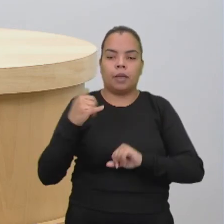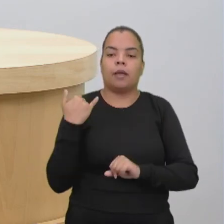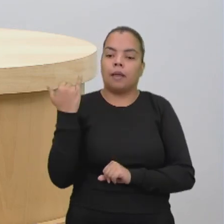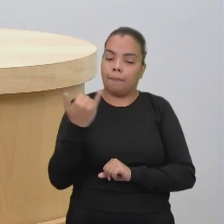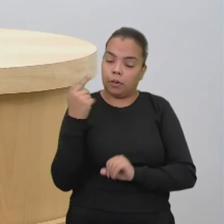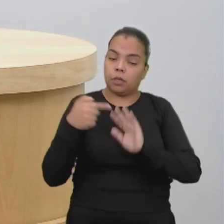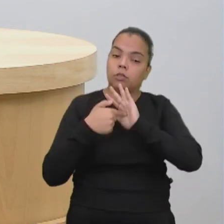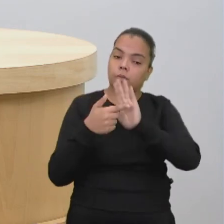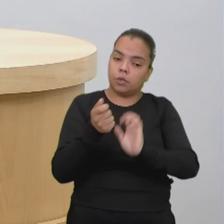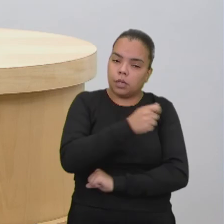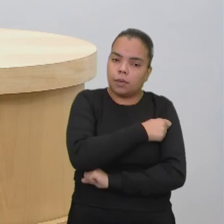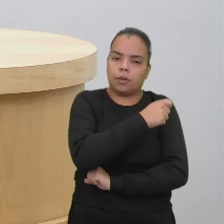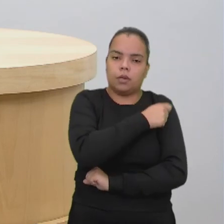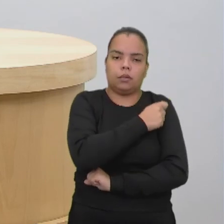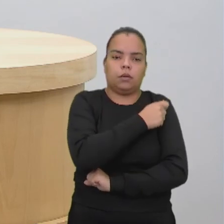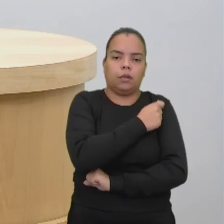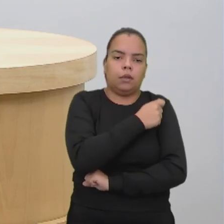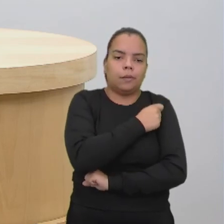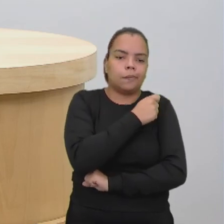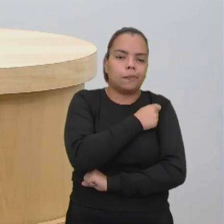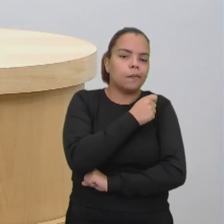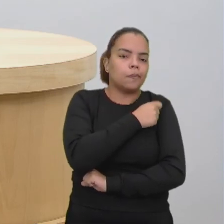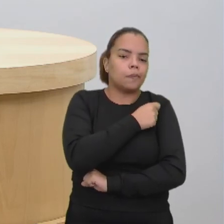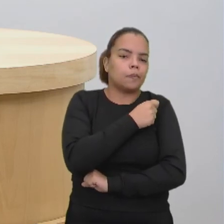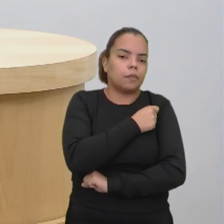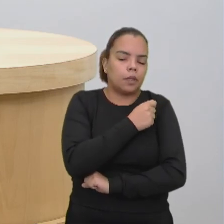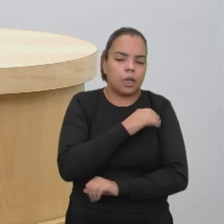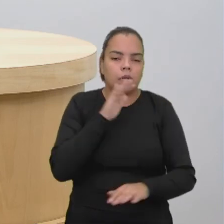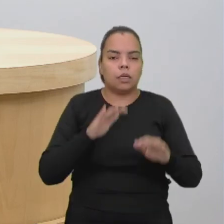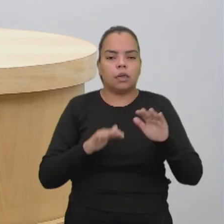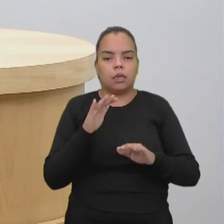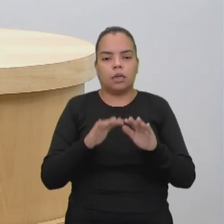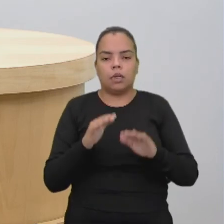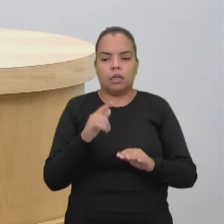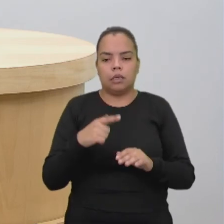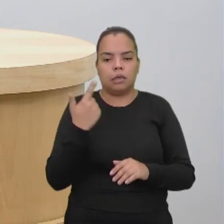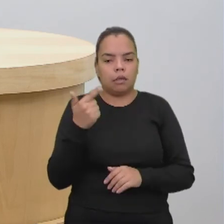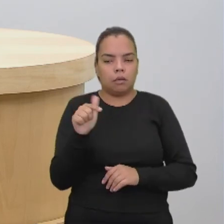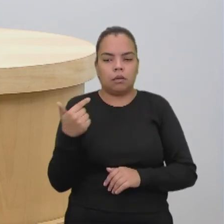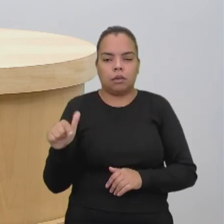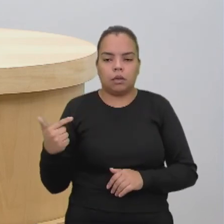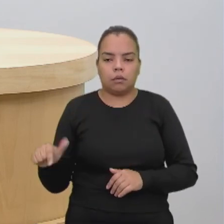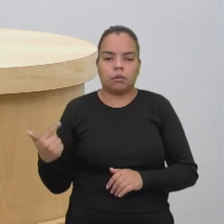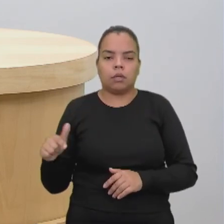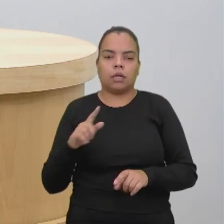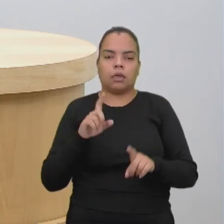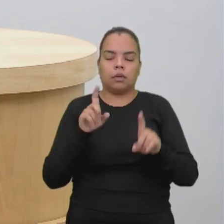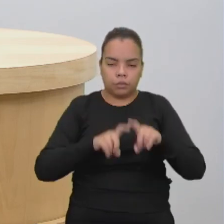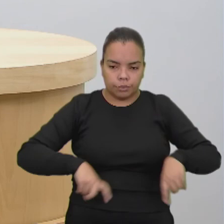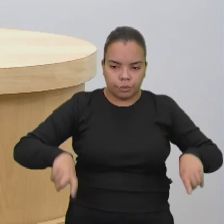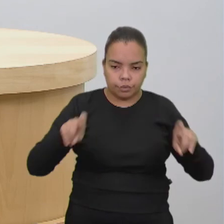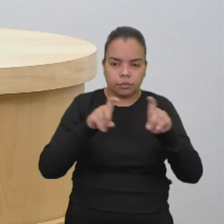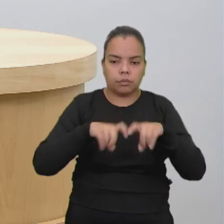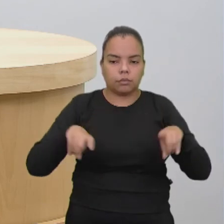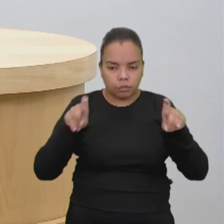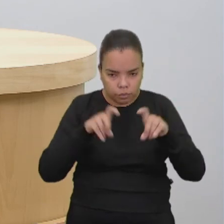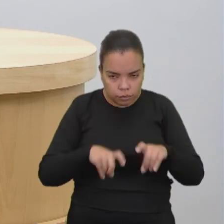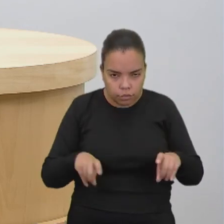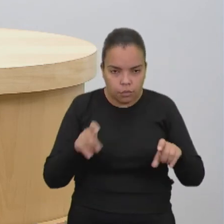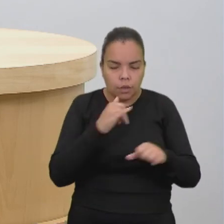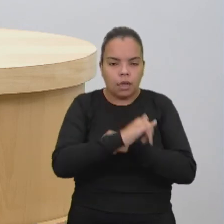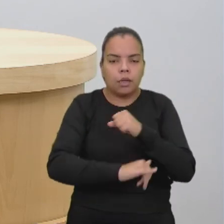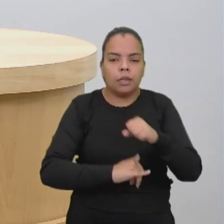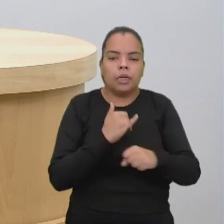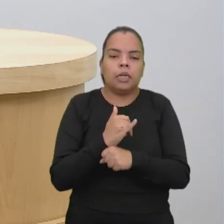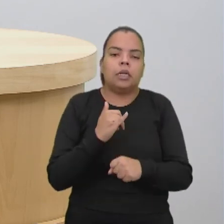isso, né? Caso não tenha lá uma utilização do site, vocês podem pegar essas aulas aí no repositório e estar revendo as aulas, como eu dei